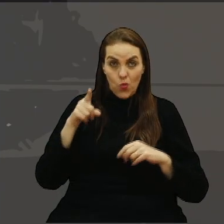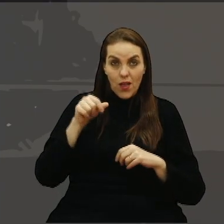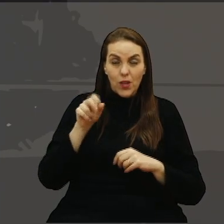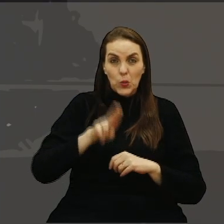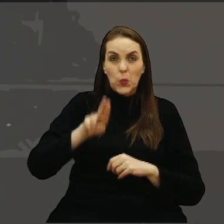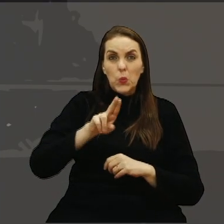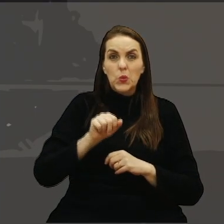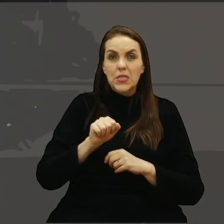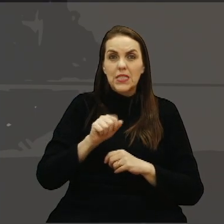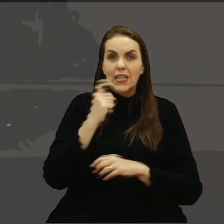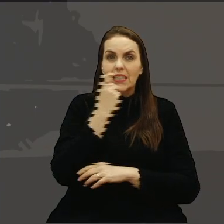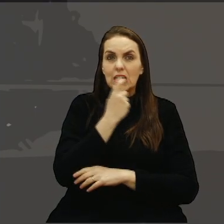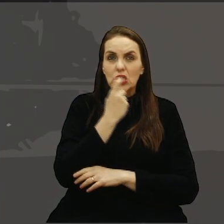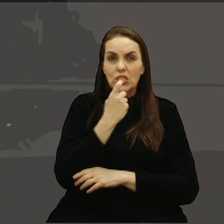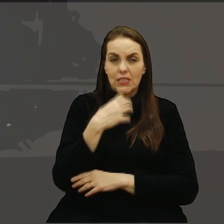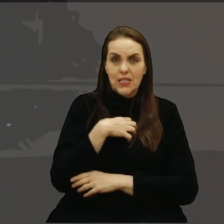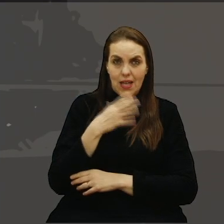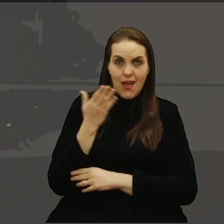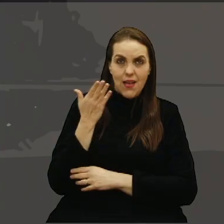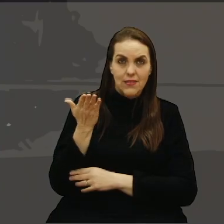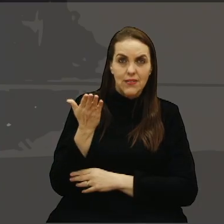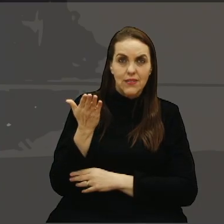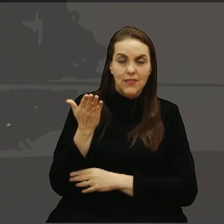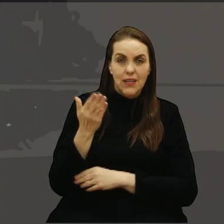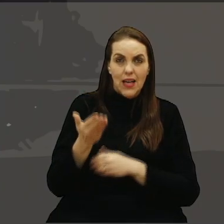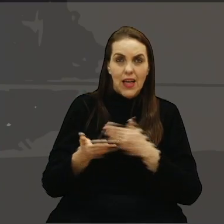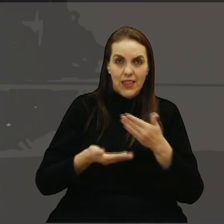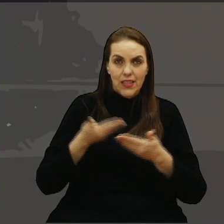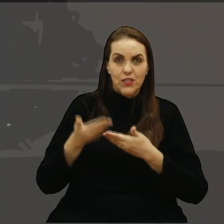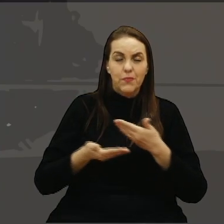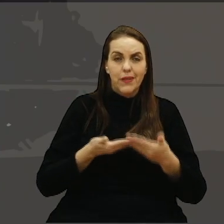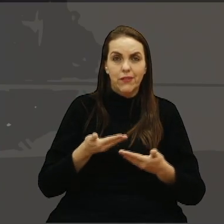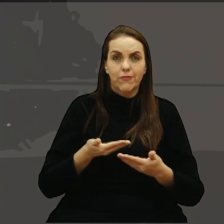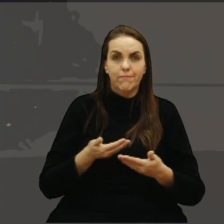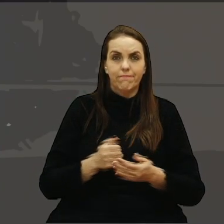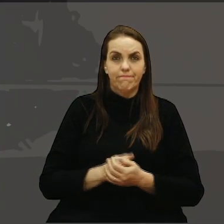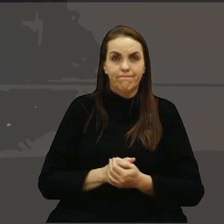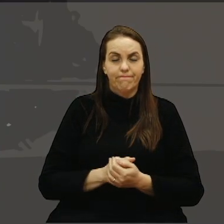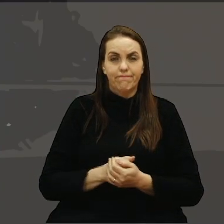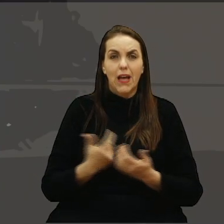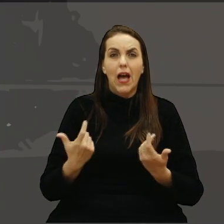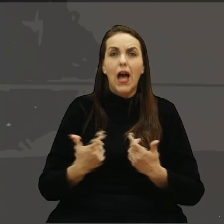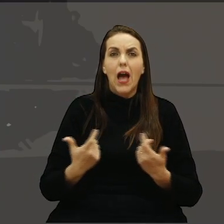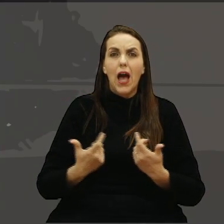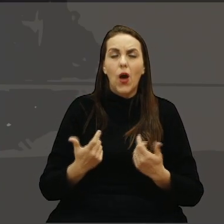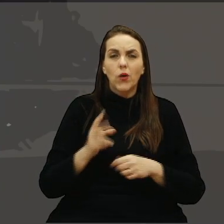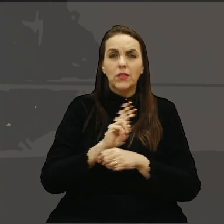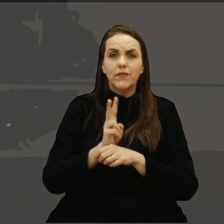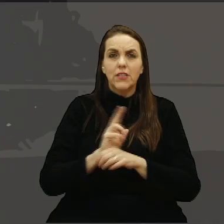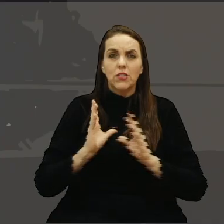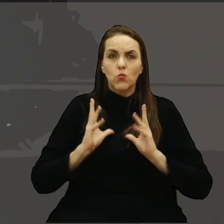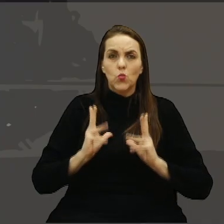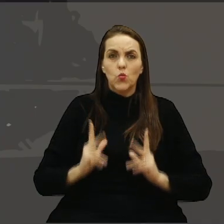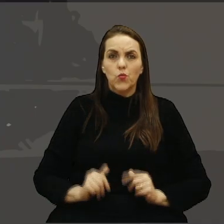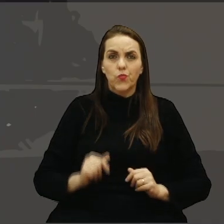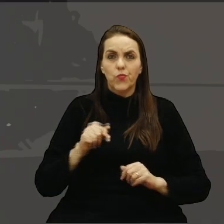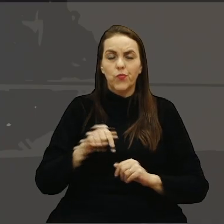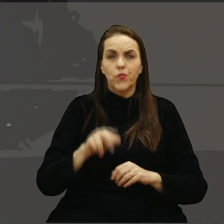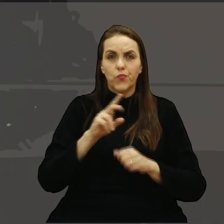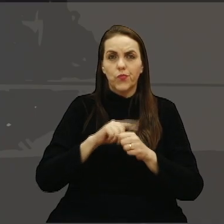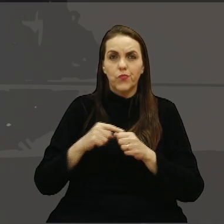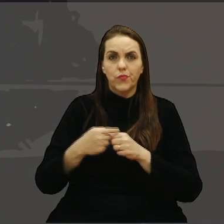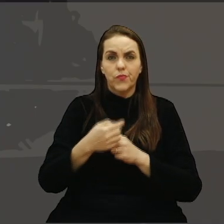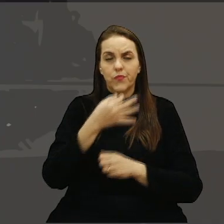ambulatório de um dentista para ter um atendimento? Onde está a vigilância sanitária do nosso município de Caxias do